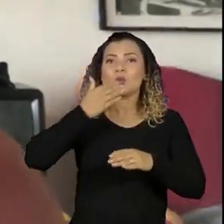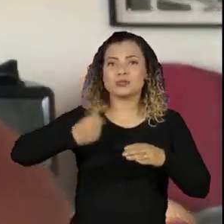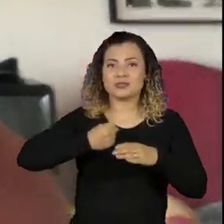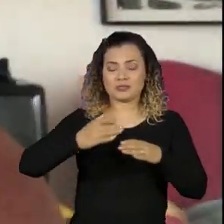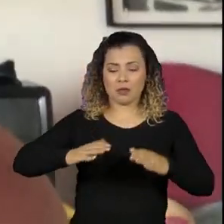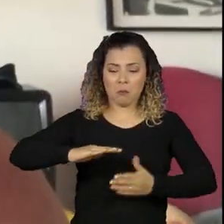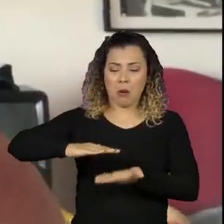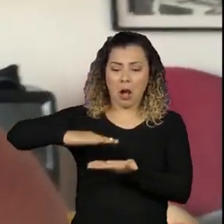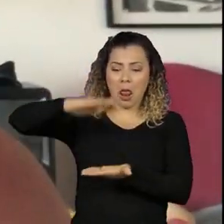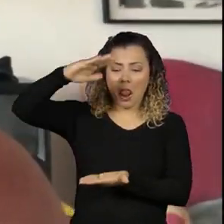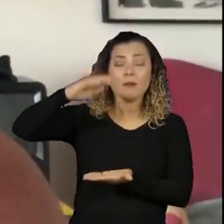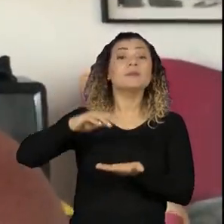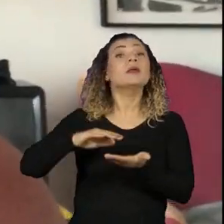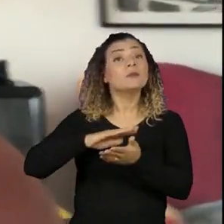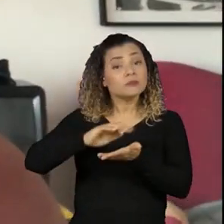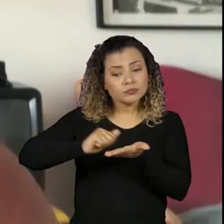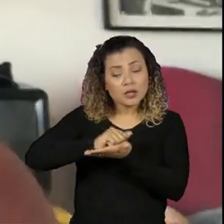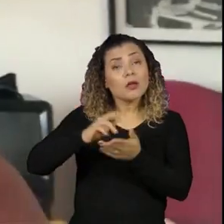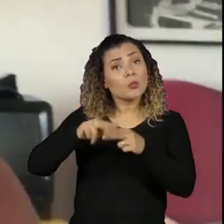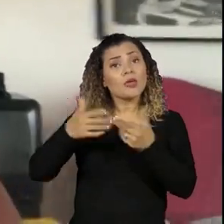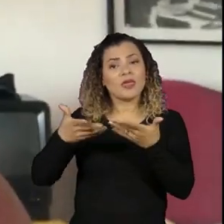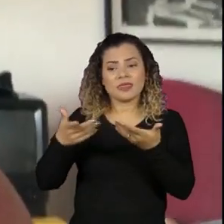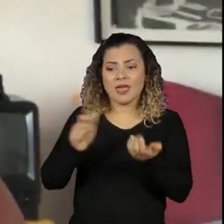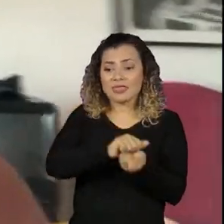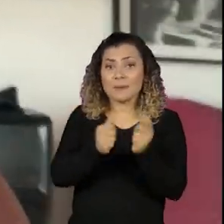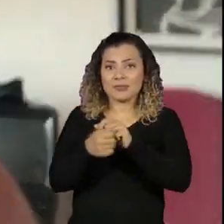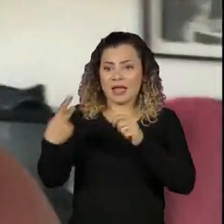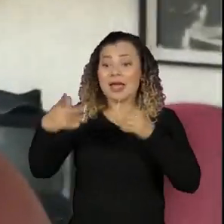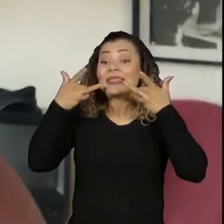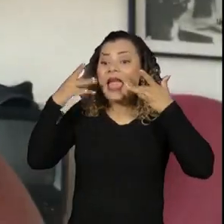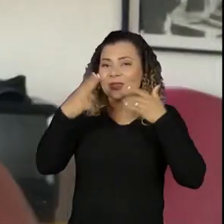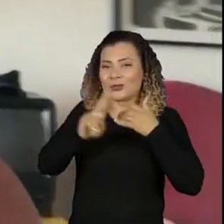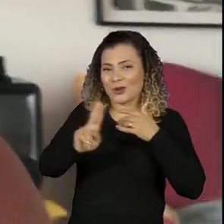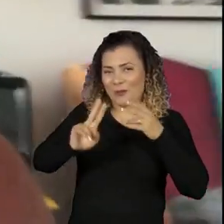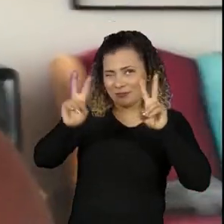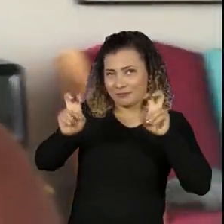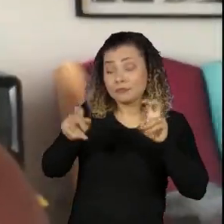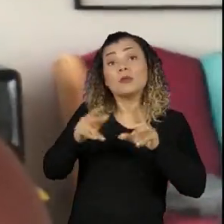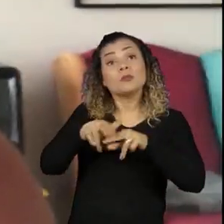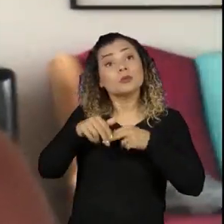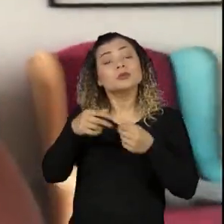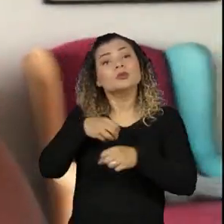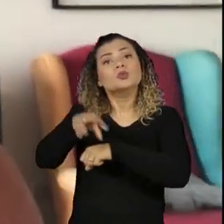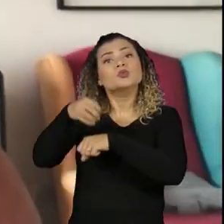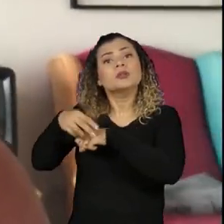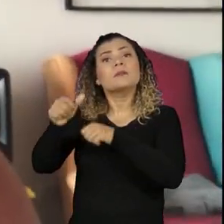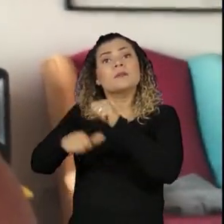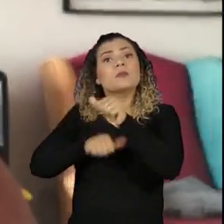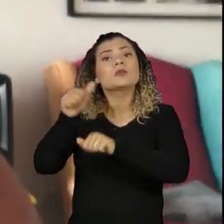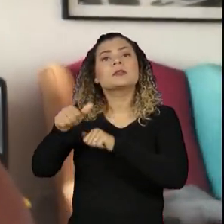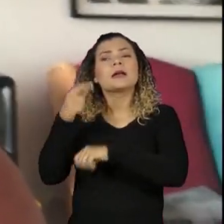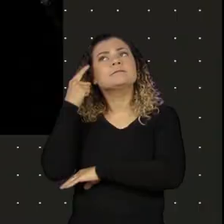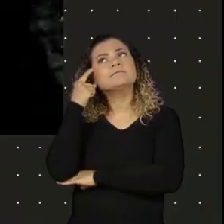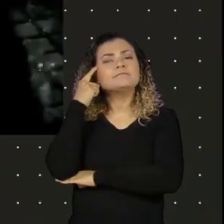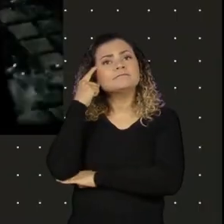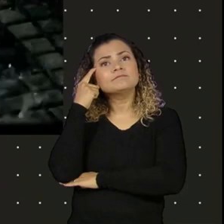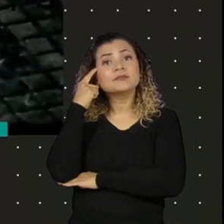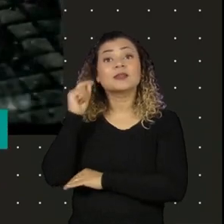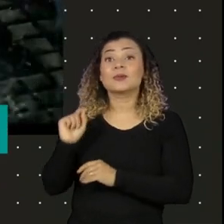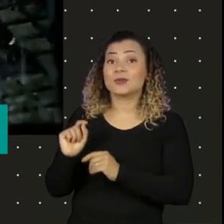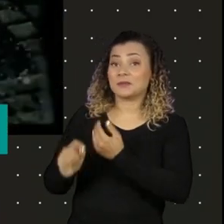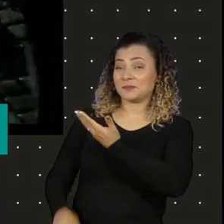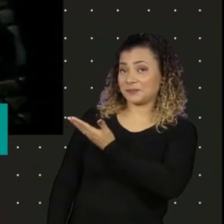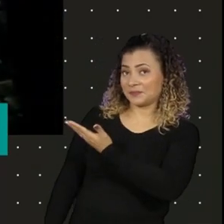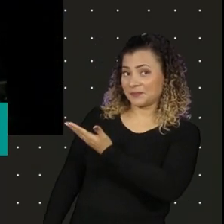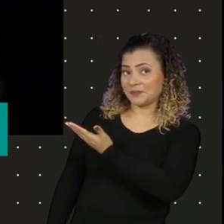rodar esse longa, eu queria fazer um exercício dessa adaptação do teatro para o cinema e sugeri para que a gente rodasse a peça Borrasca, que ele